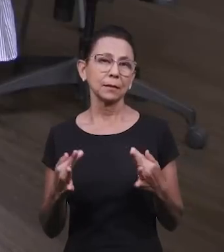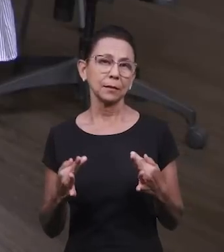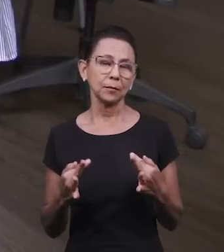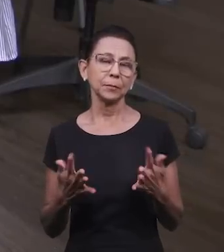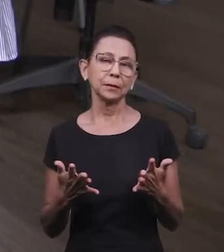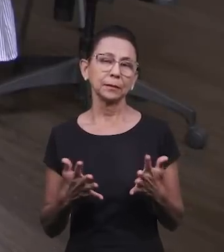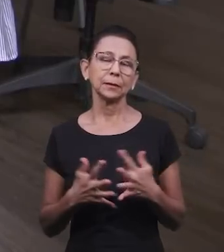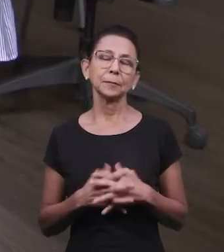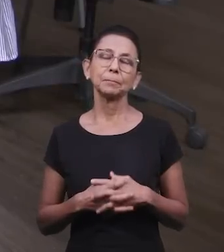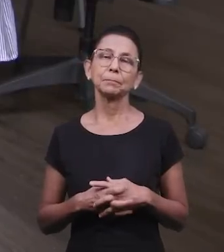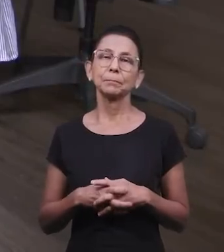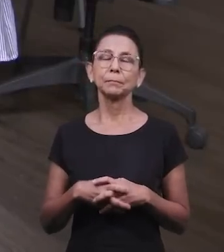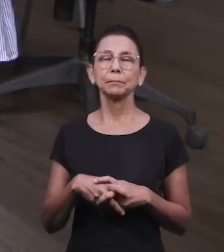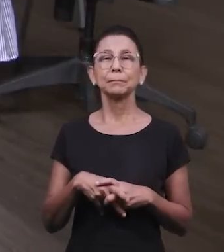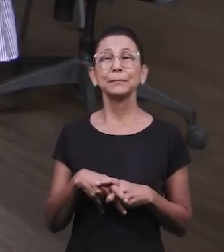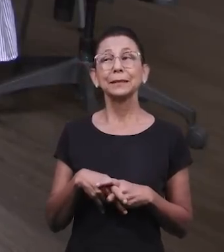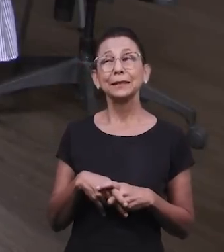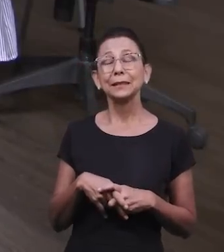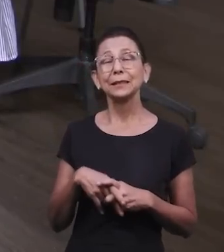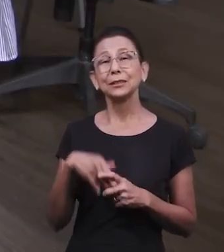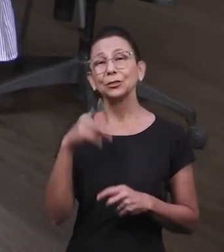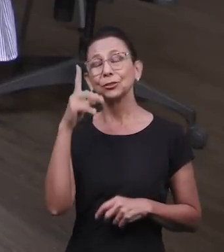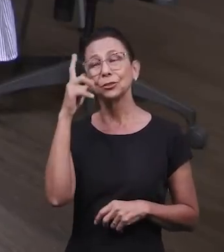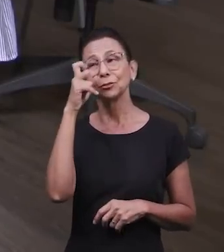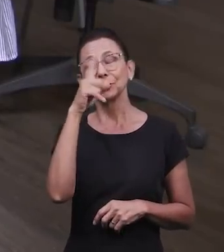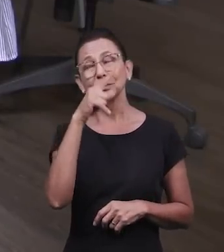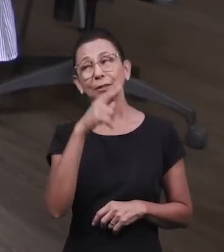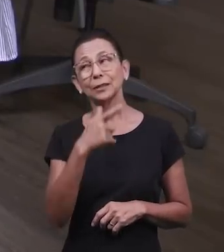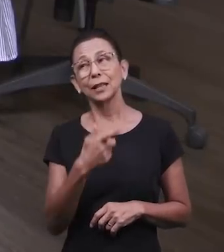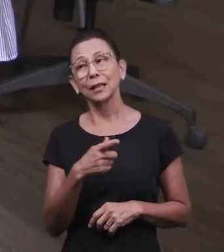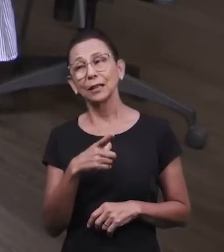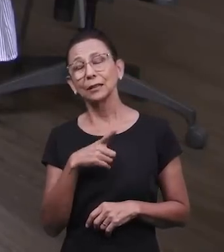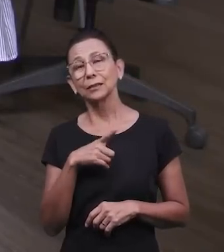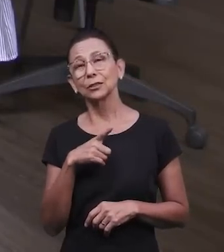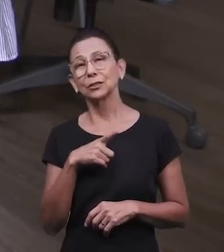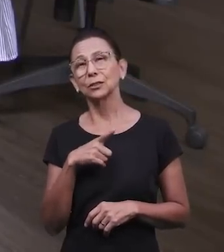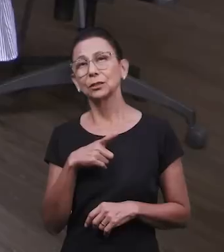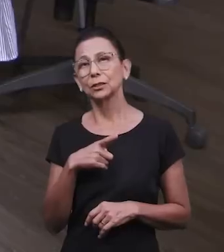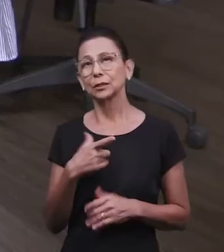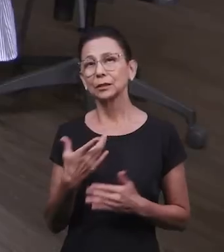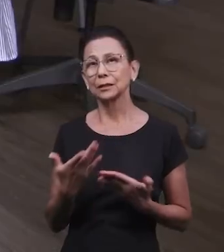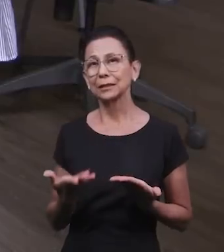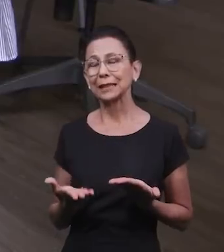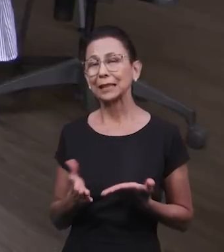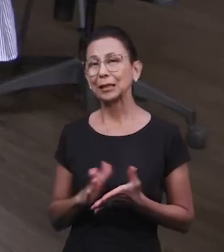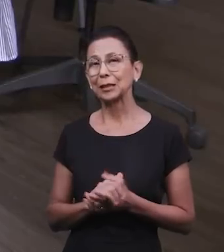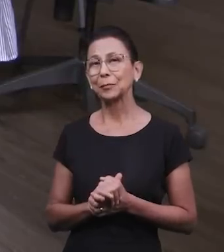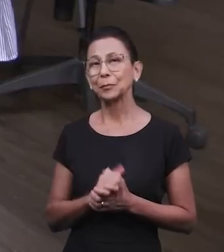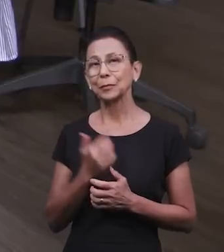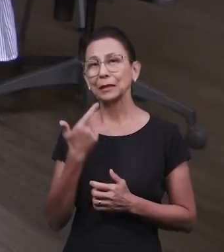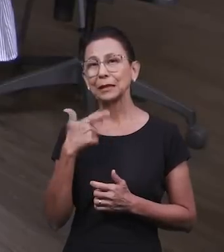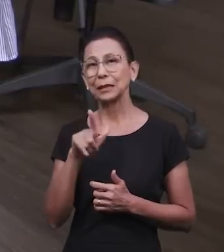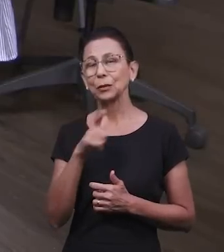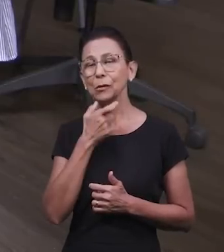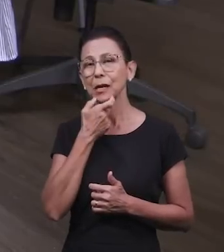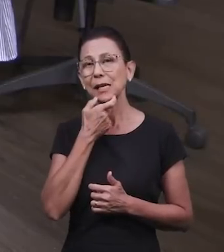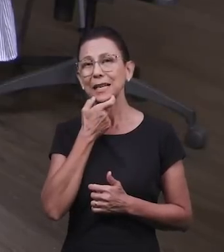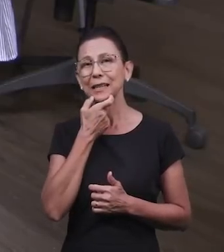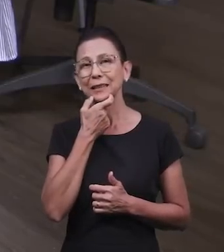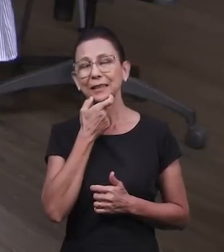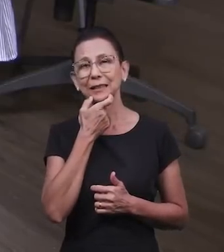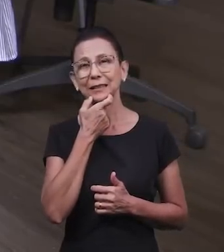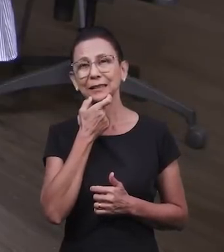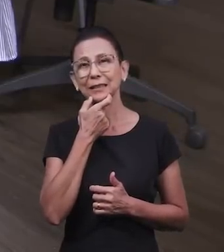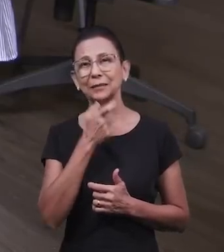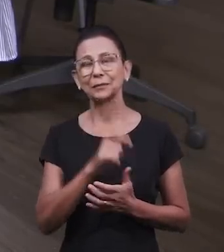simples para resolver ali no aeroporto, e eu tive alguma dificuldade por conta do